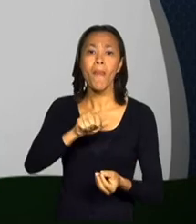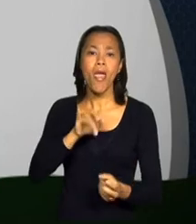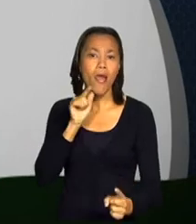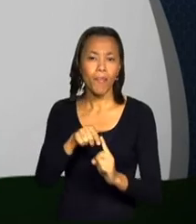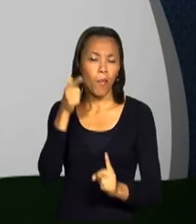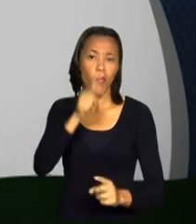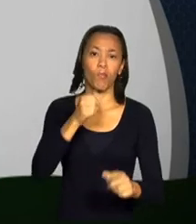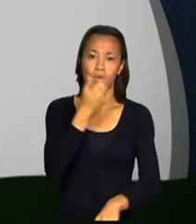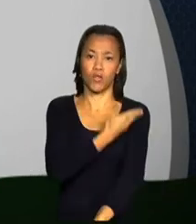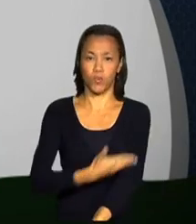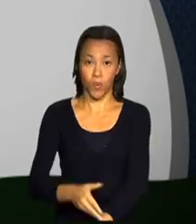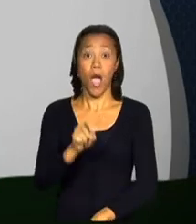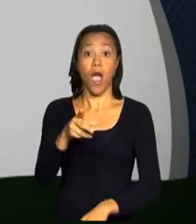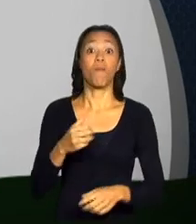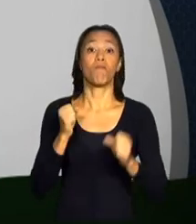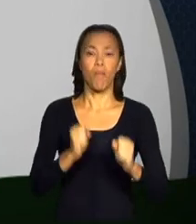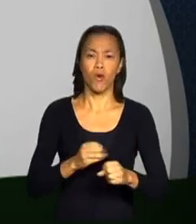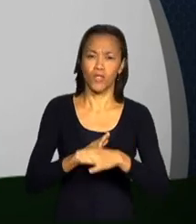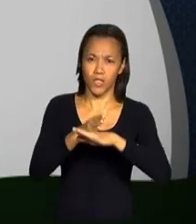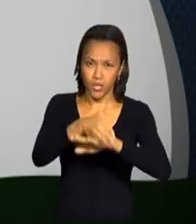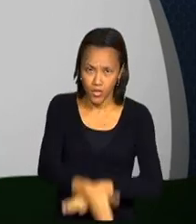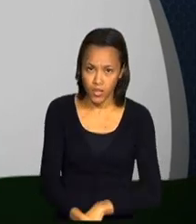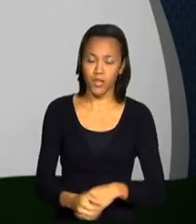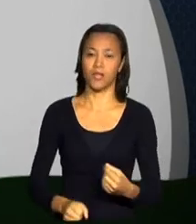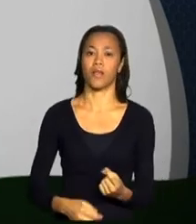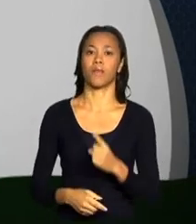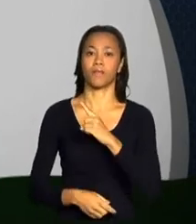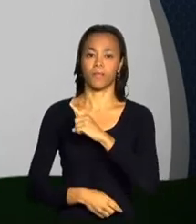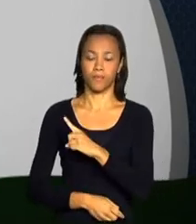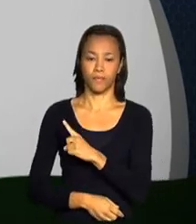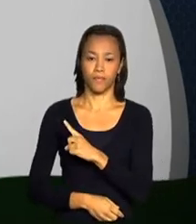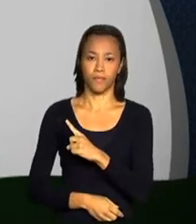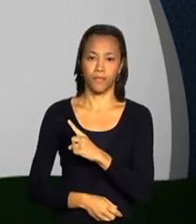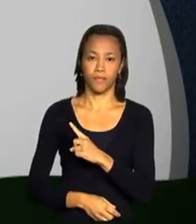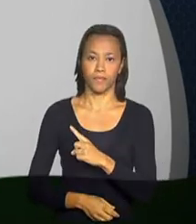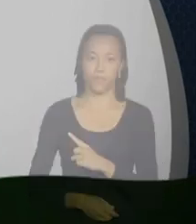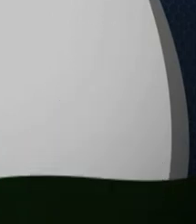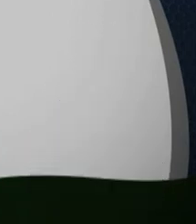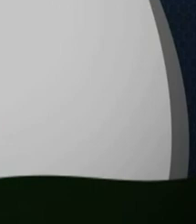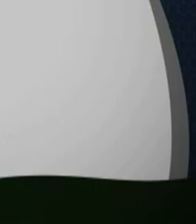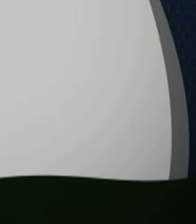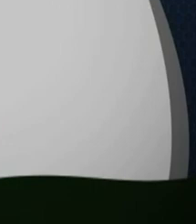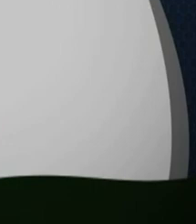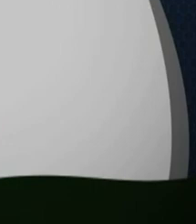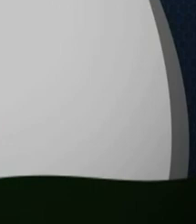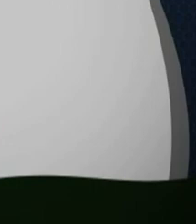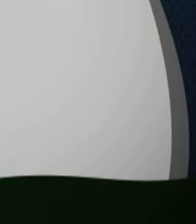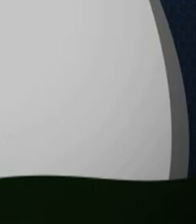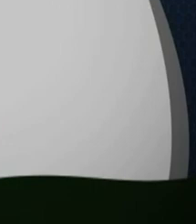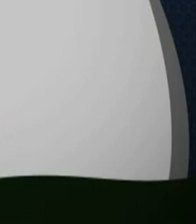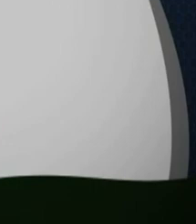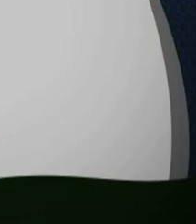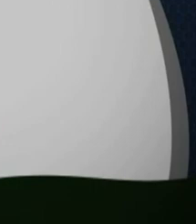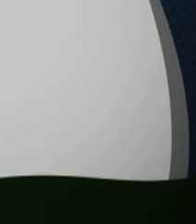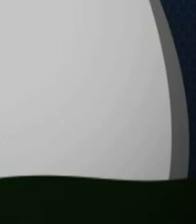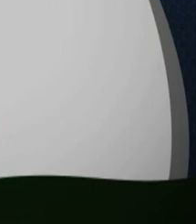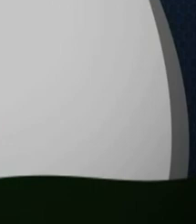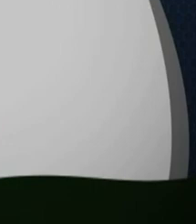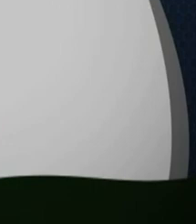hábito. Acesse o Informálcool em www.informálcool.org.br.